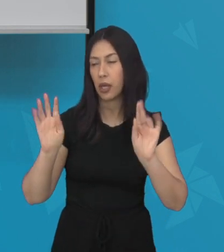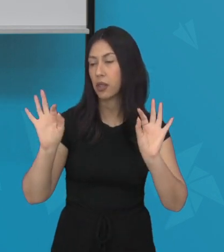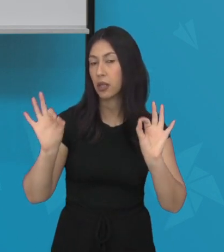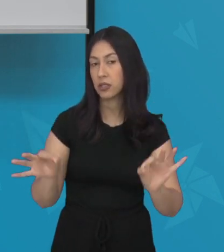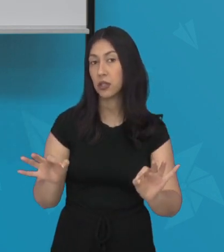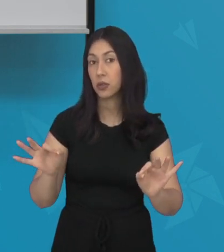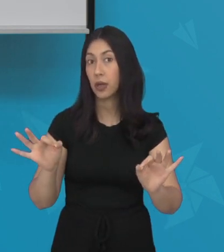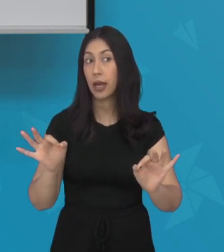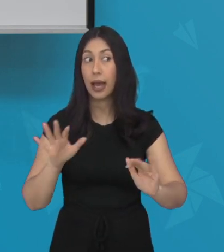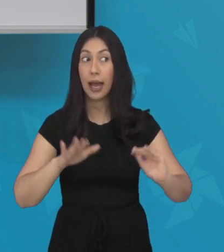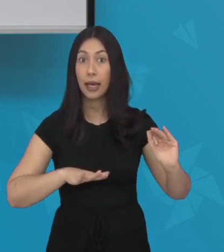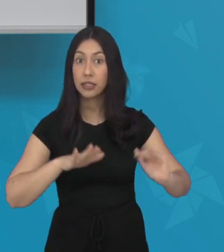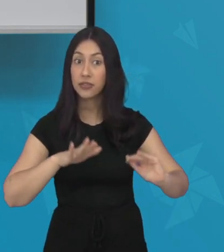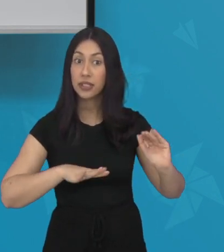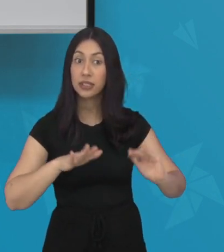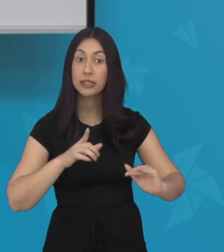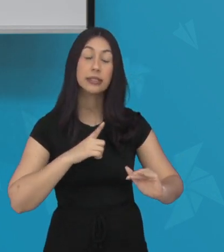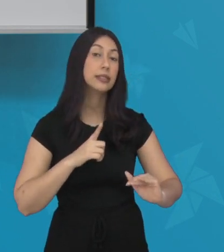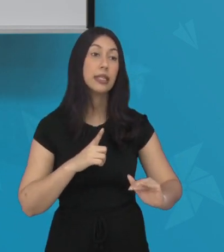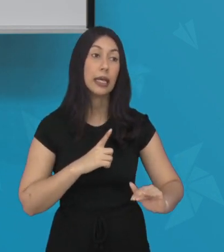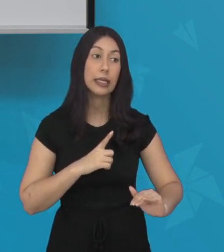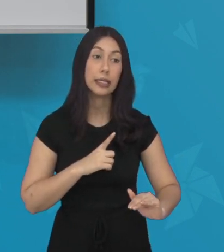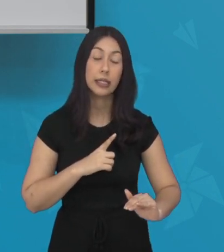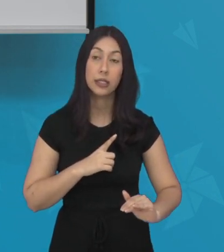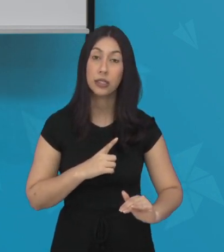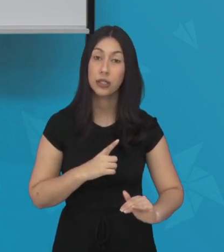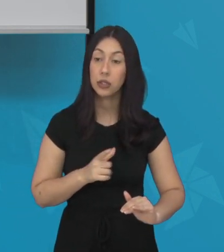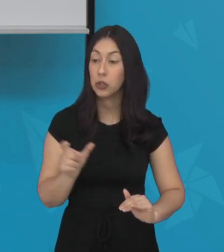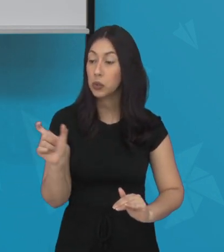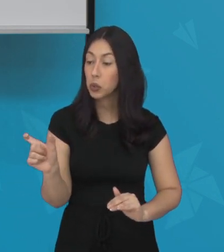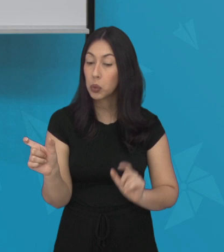Muitos exercícios que a gente tem certas